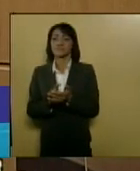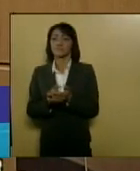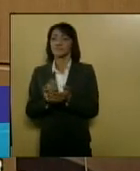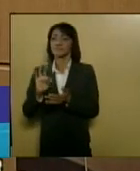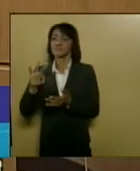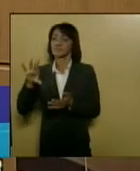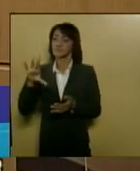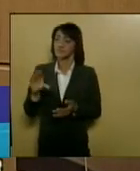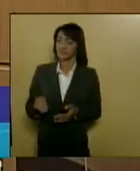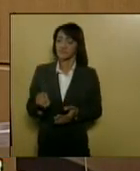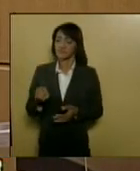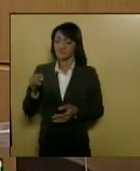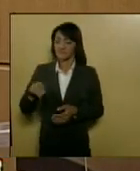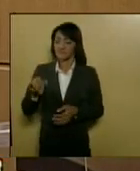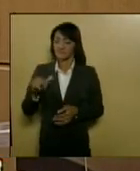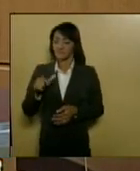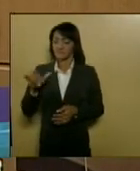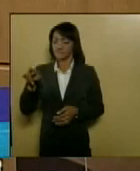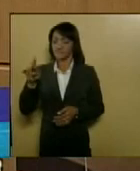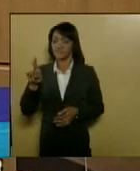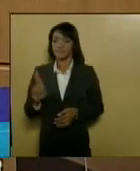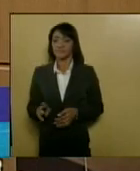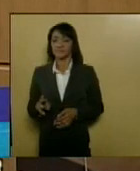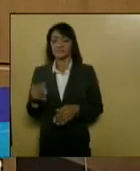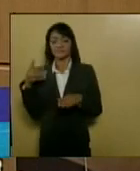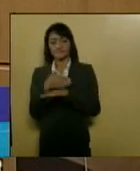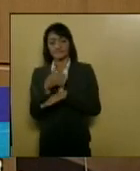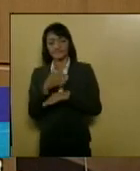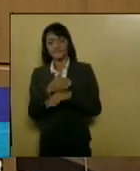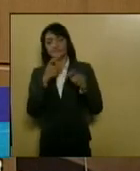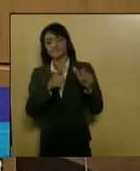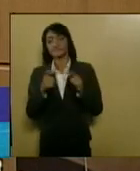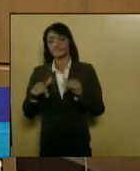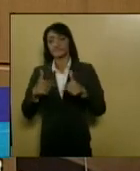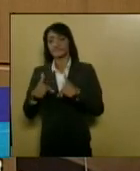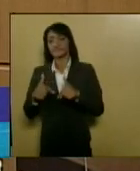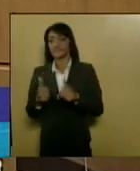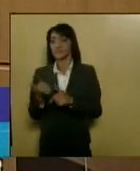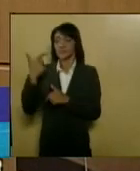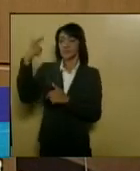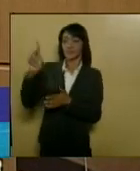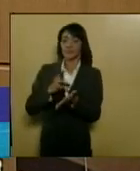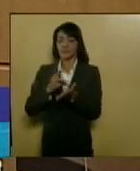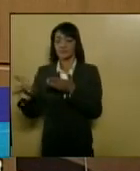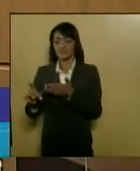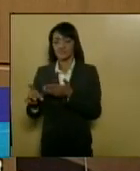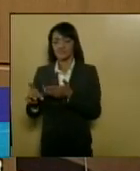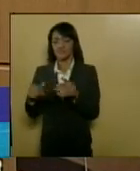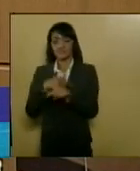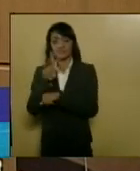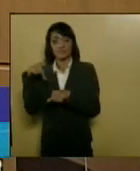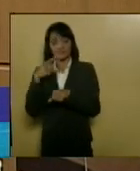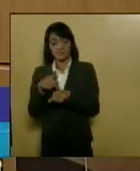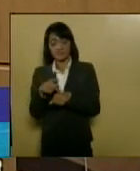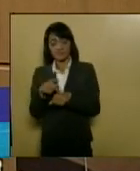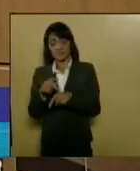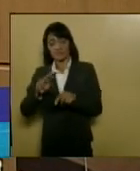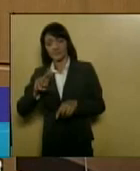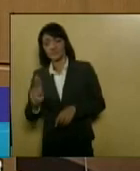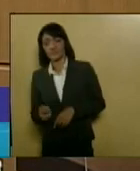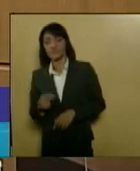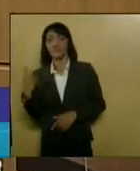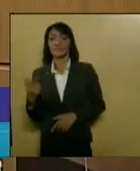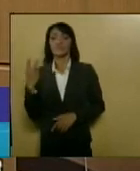da organização militar que tenha participado de operações contra inimigo estrangeiro ou que se tenha distinguido por feitos de